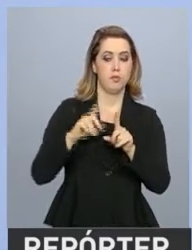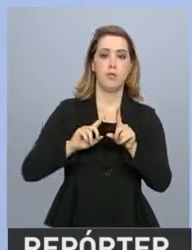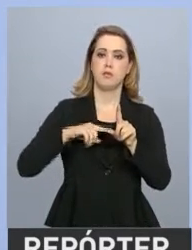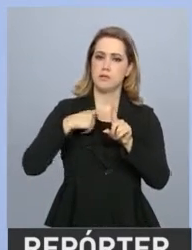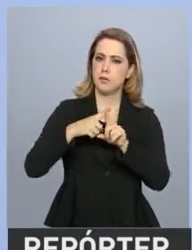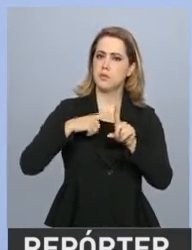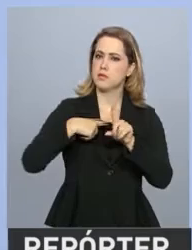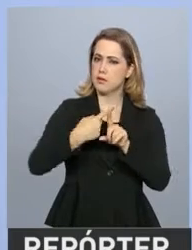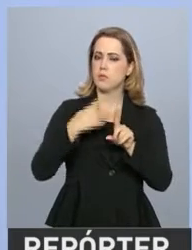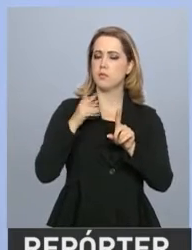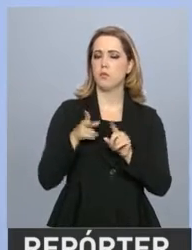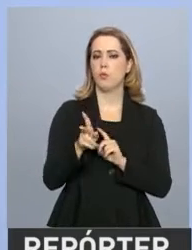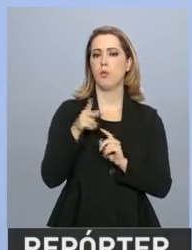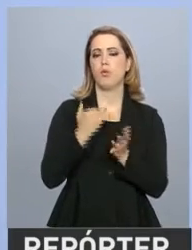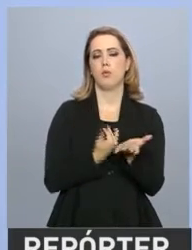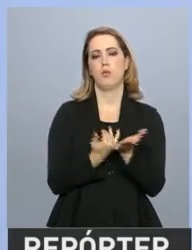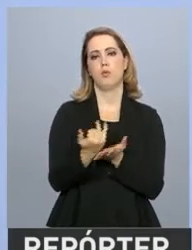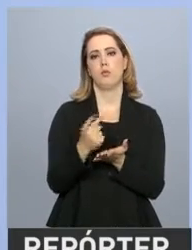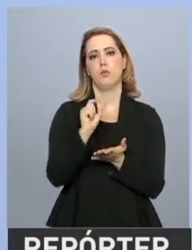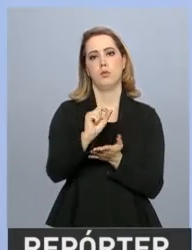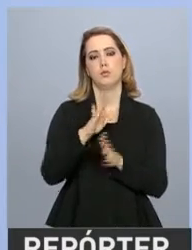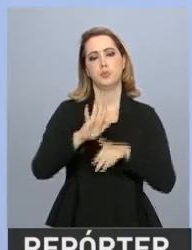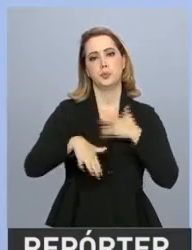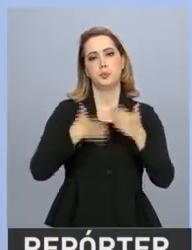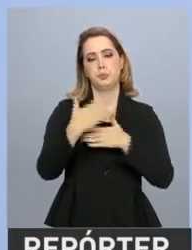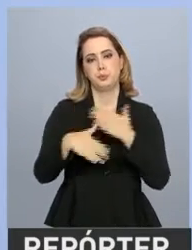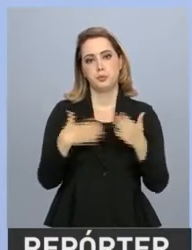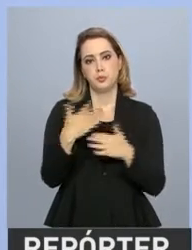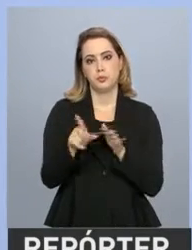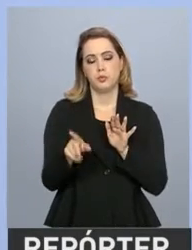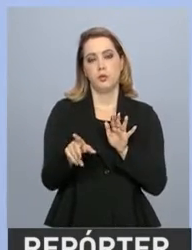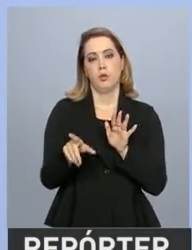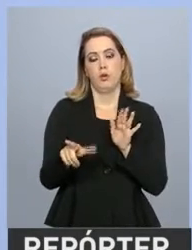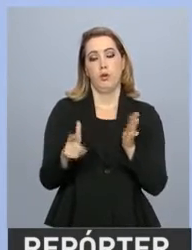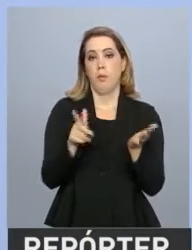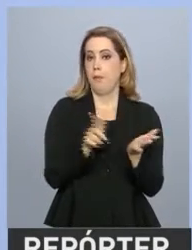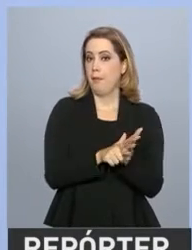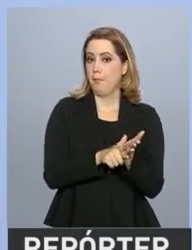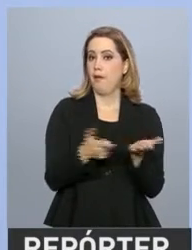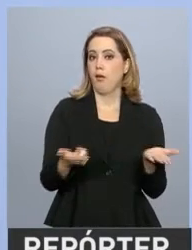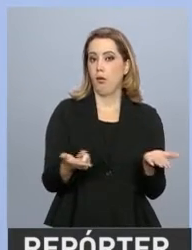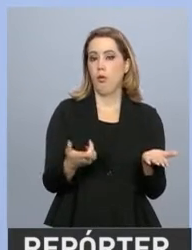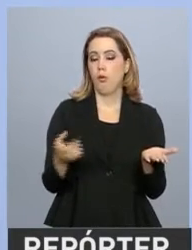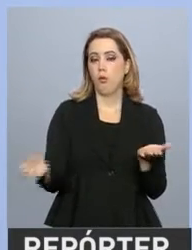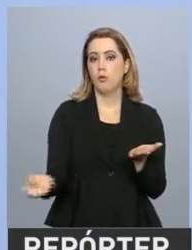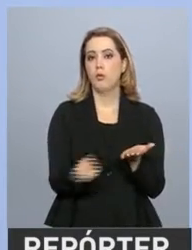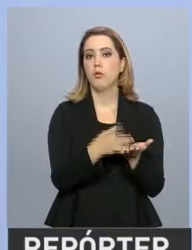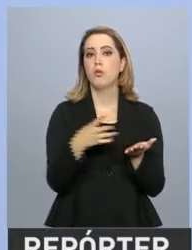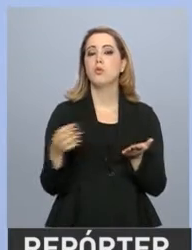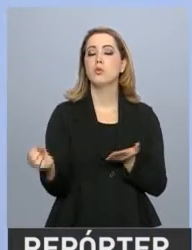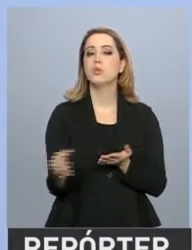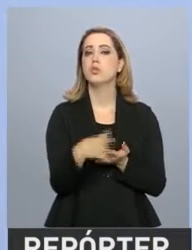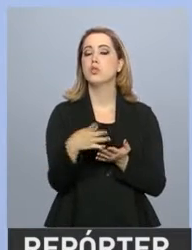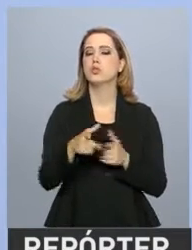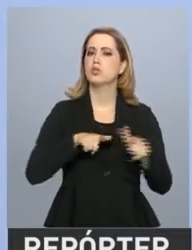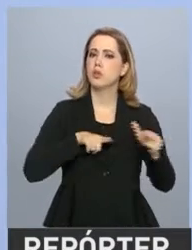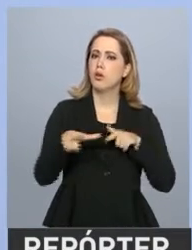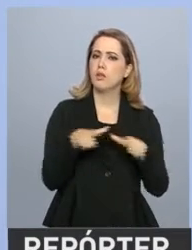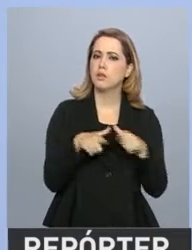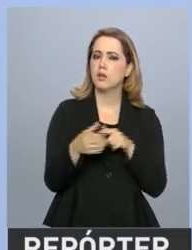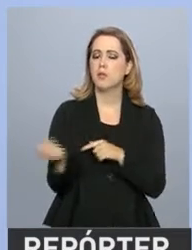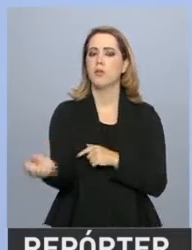e começa também desenvolveu um papel de novas técnicas novos